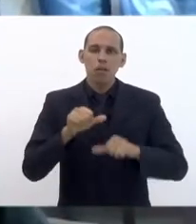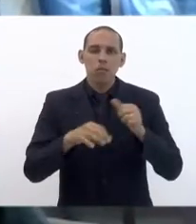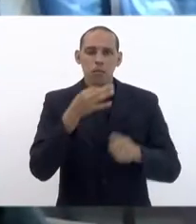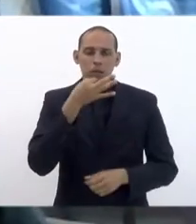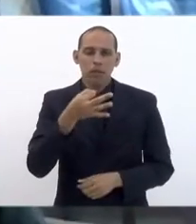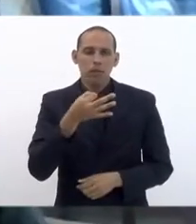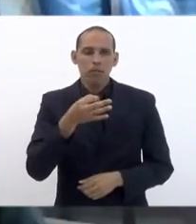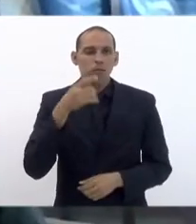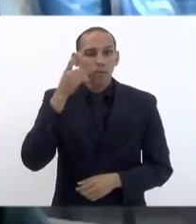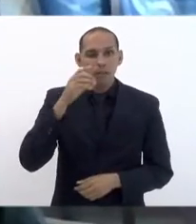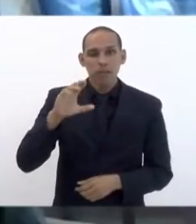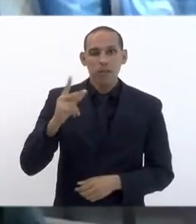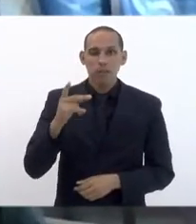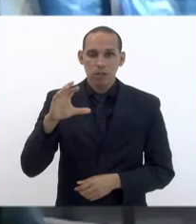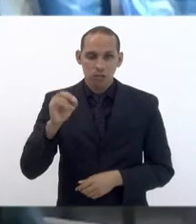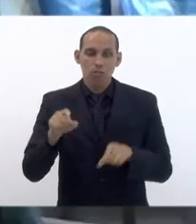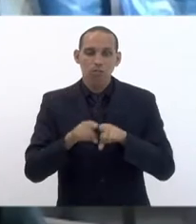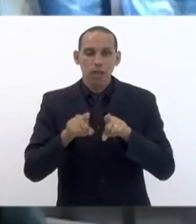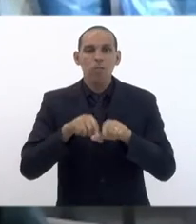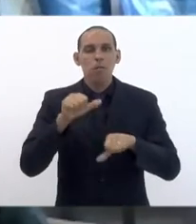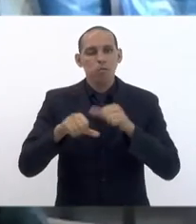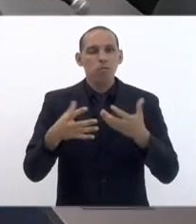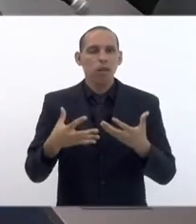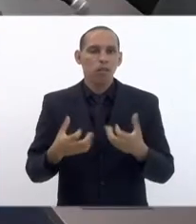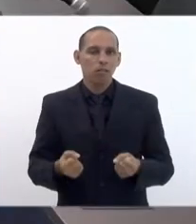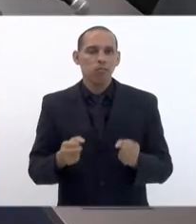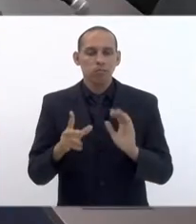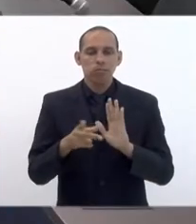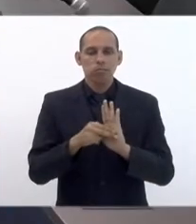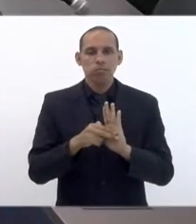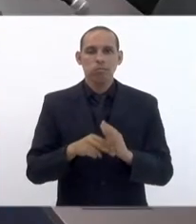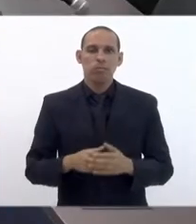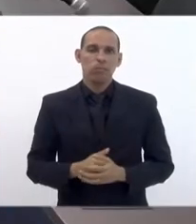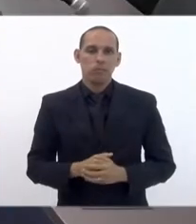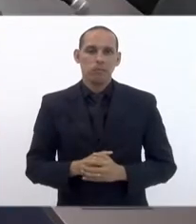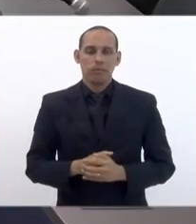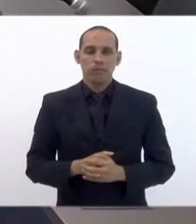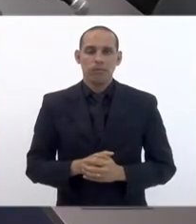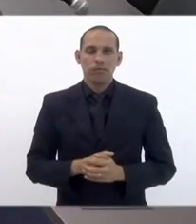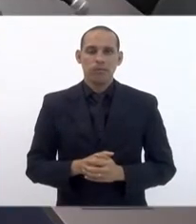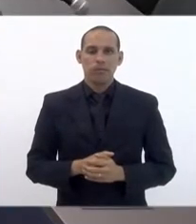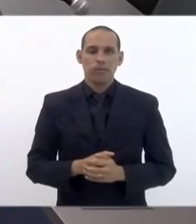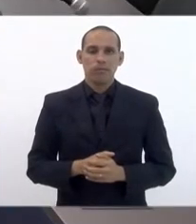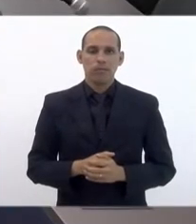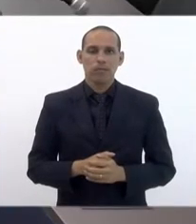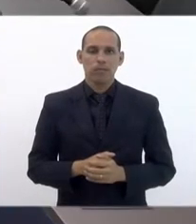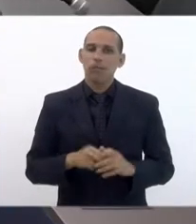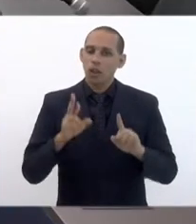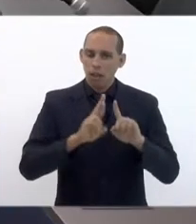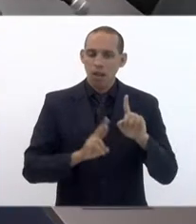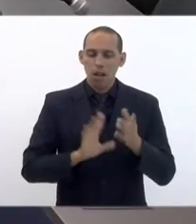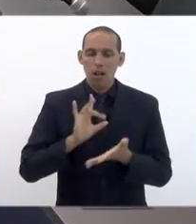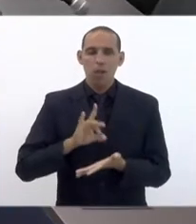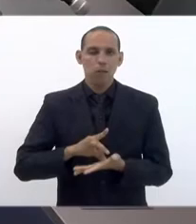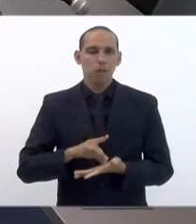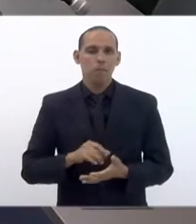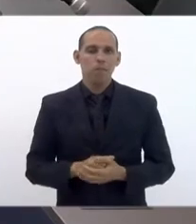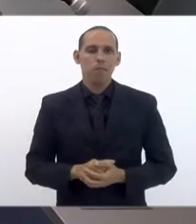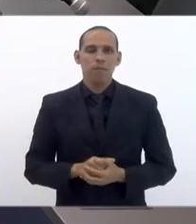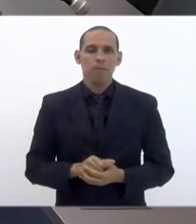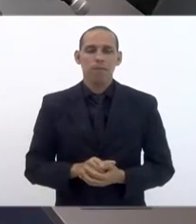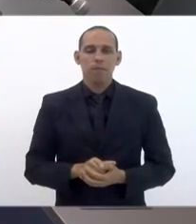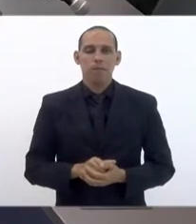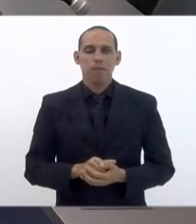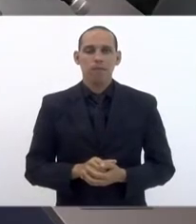Chico Machado acolhe aqui, está mudando o parecer para favorável às emendas do relator original. Se não atrapalha o projeto